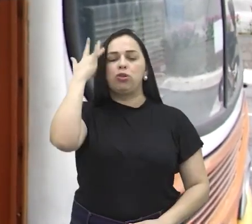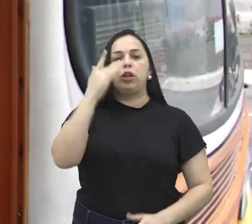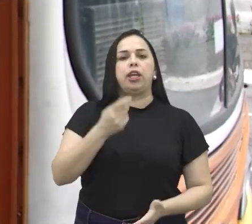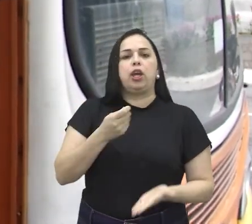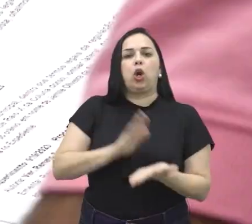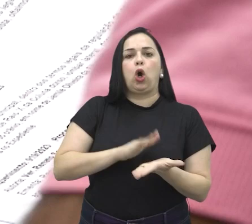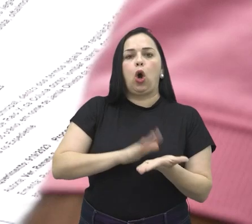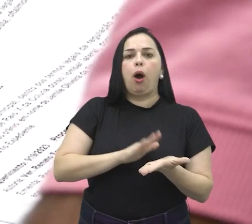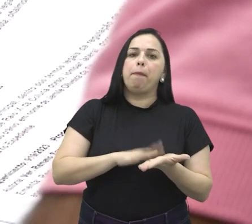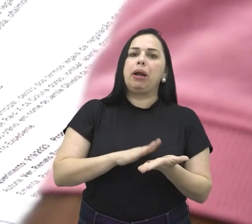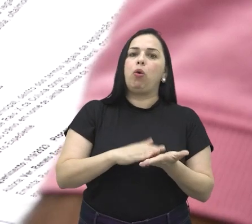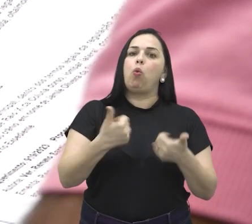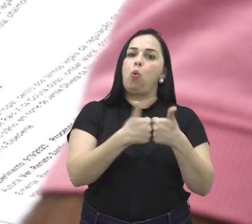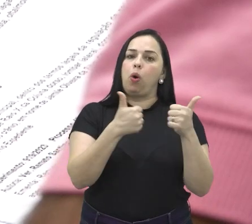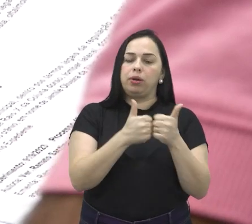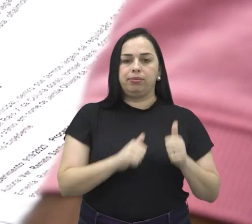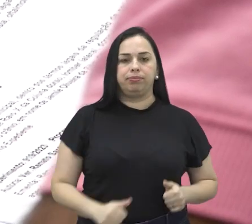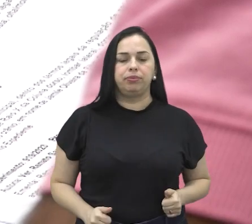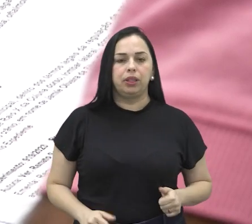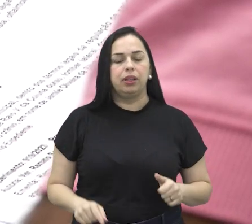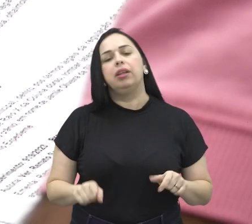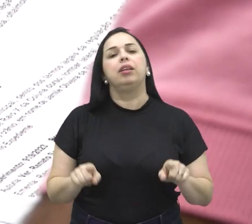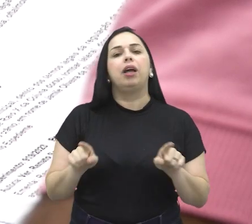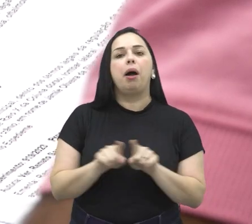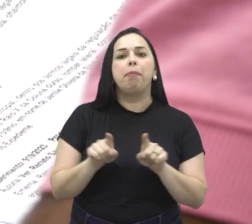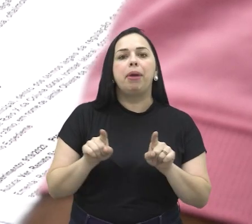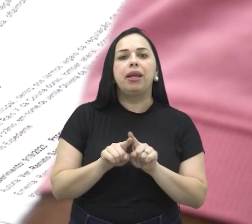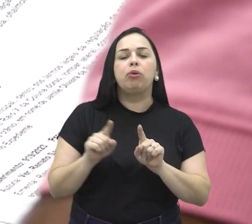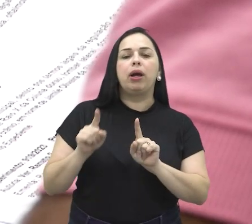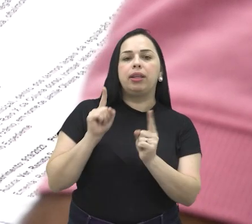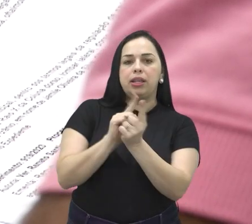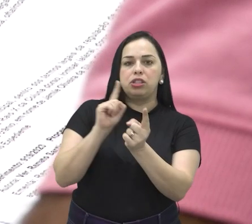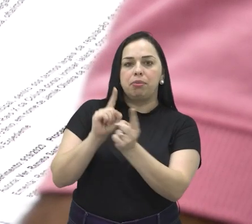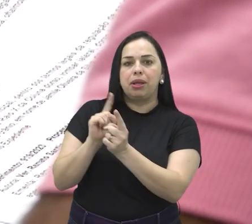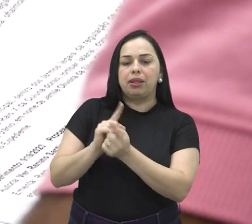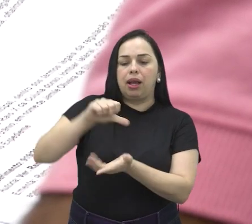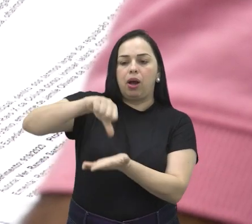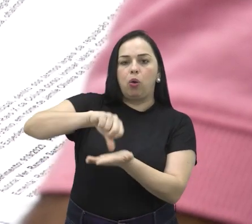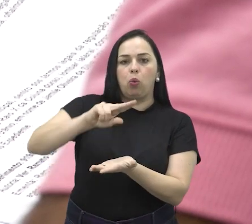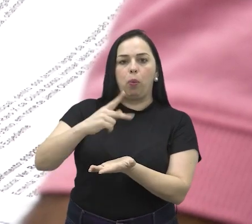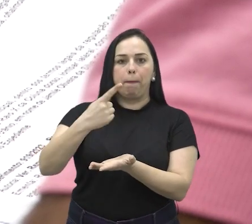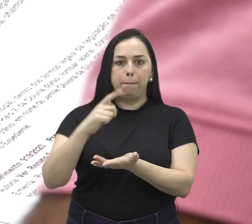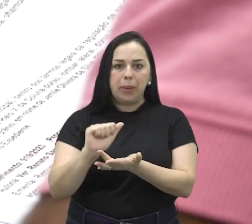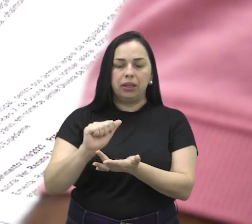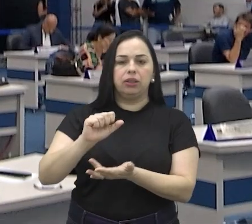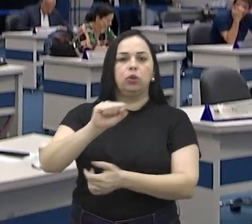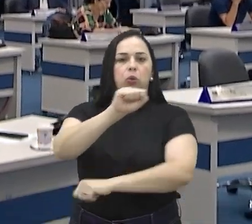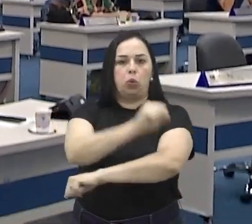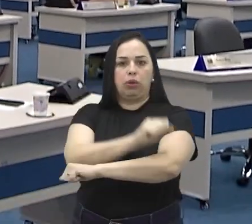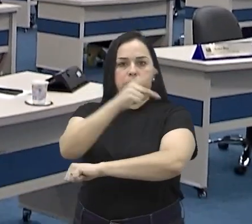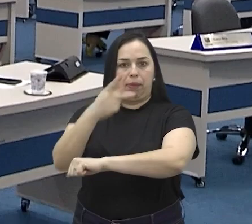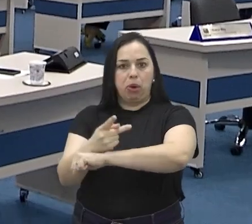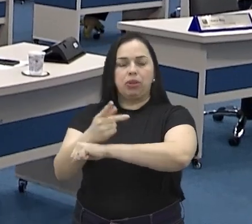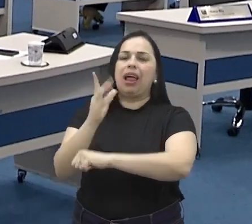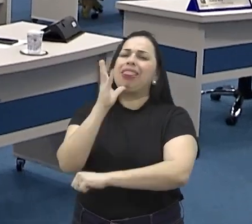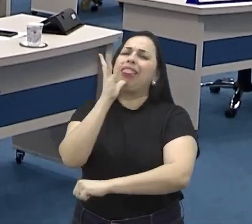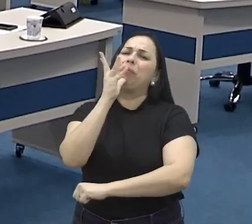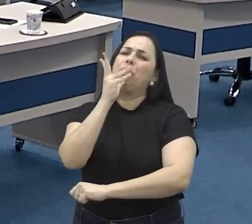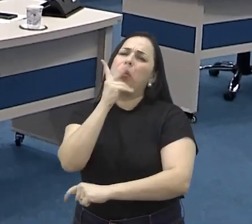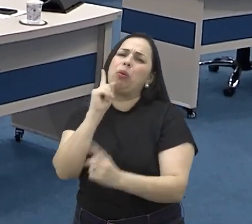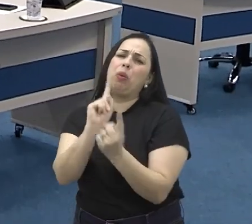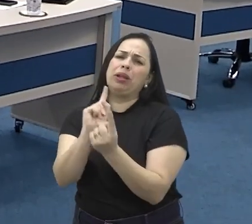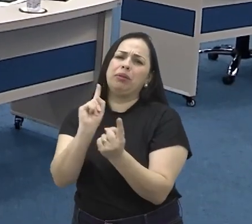ônibus. Outro requerimento trata sobre a demora no atendimento na UBS e UPA Alto da Ponte e quanto ao andamento